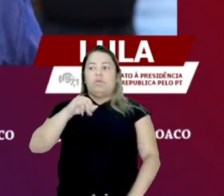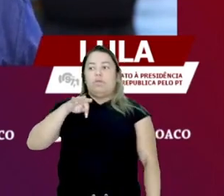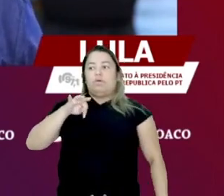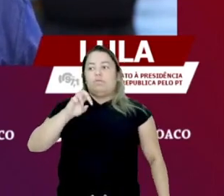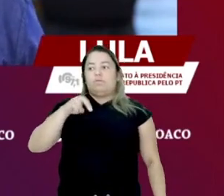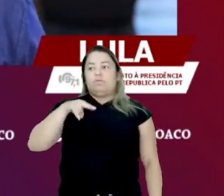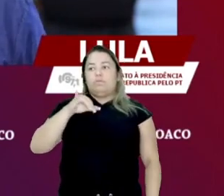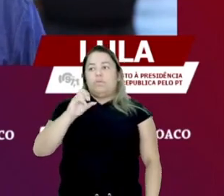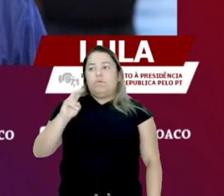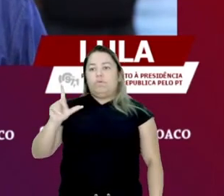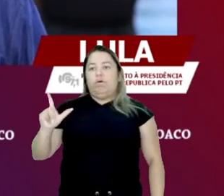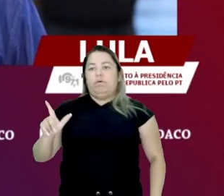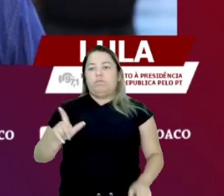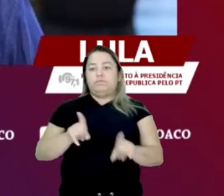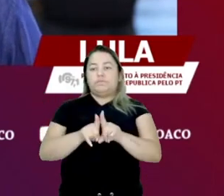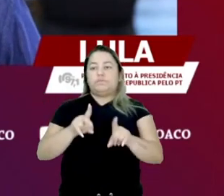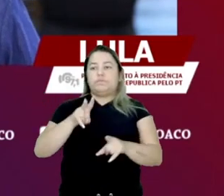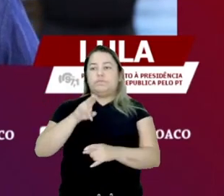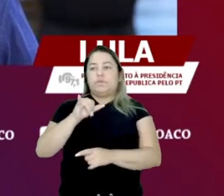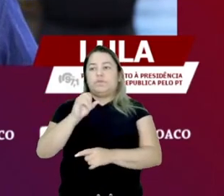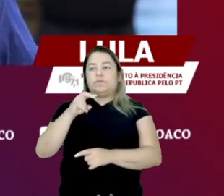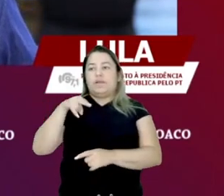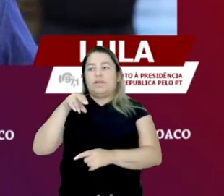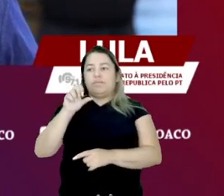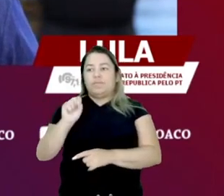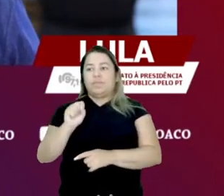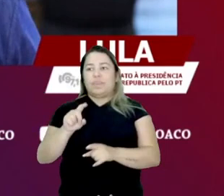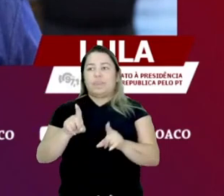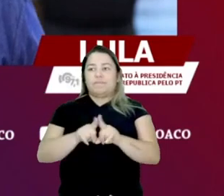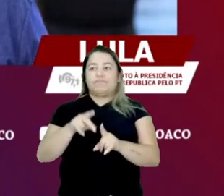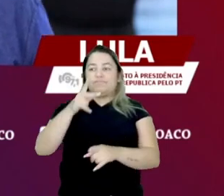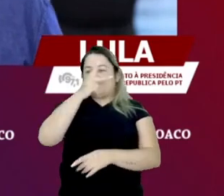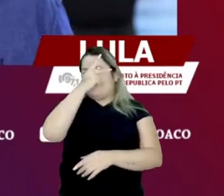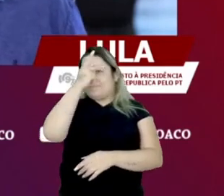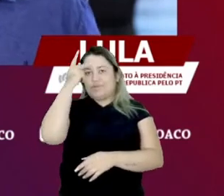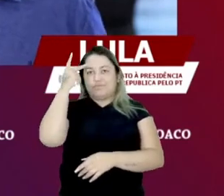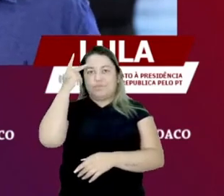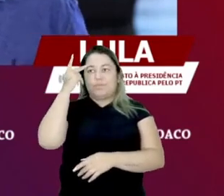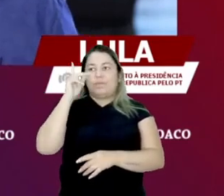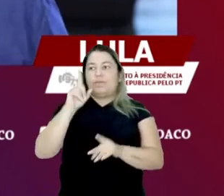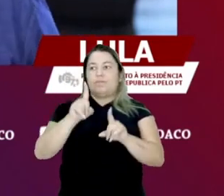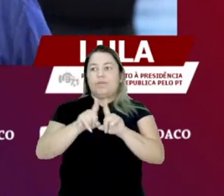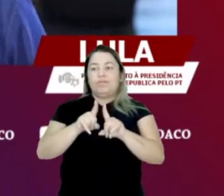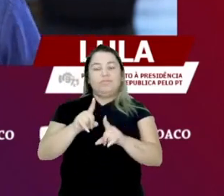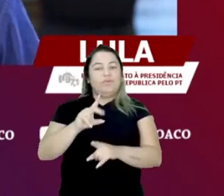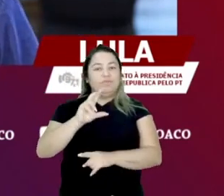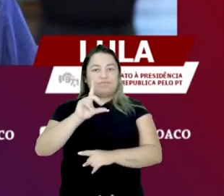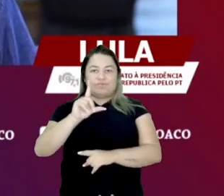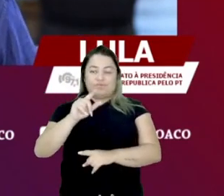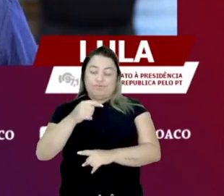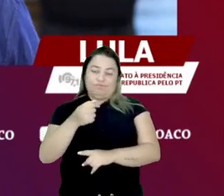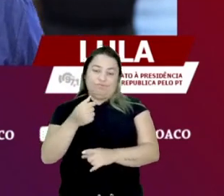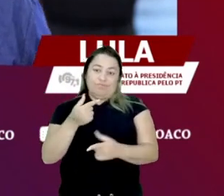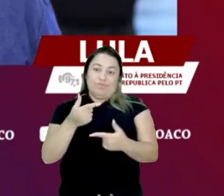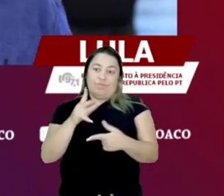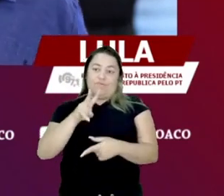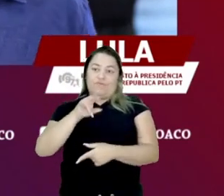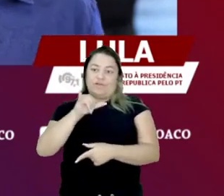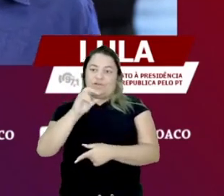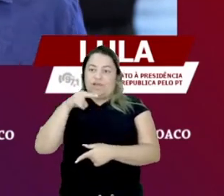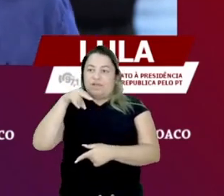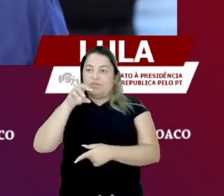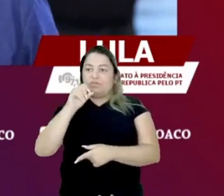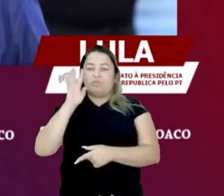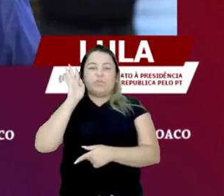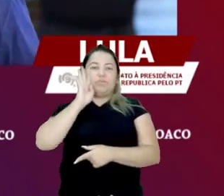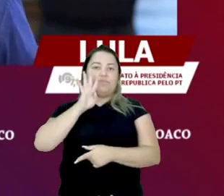porque é uma demonstração de que a gente não tem que ficar obedecendo sempre, sabe, aquele que tem mais torcida, aquele que é mais popular. Ou